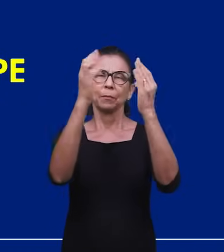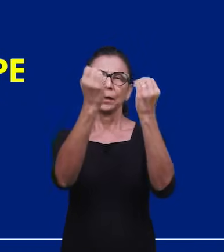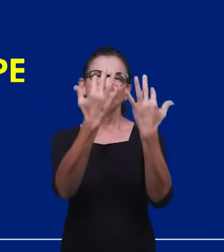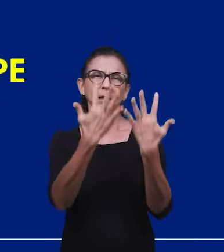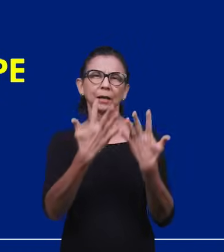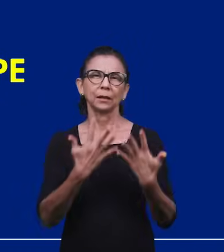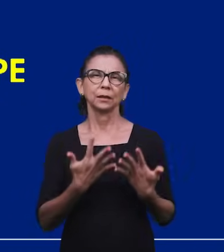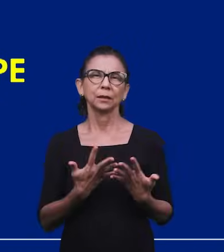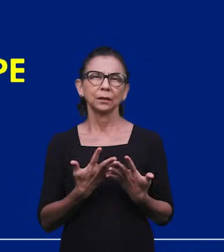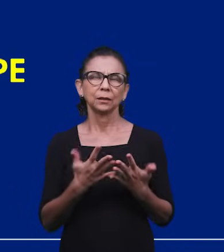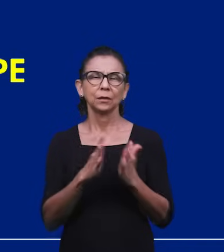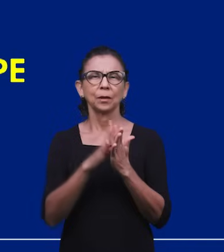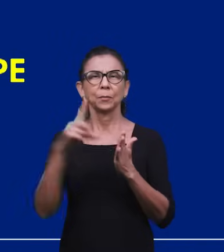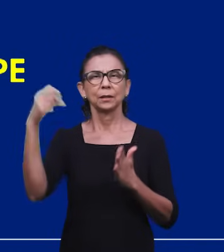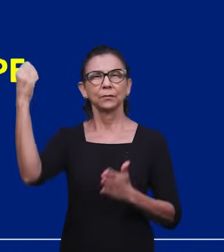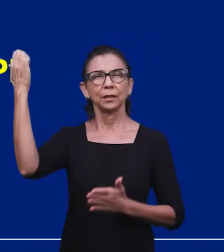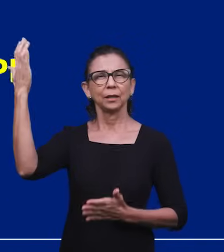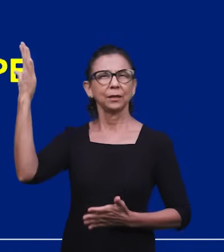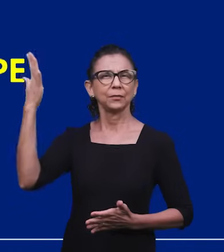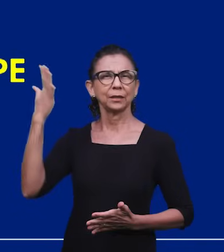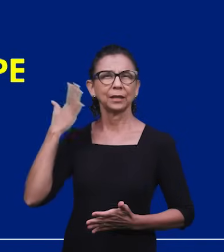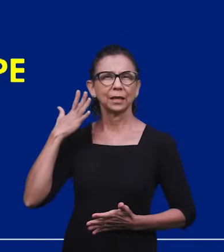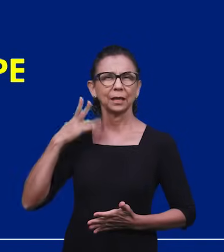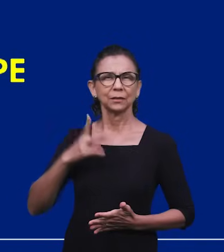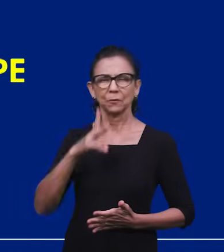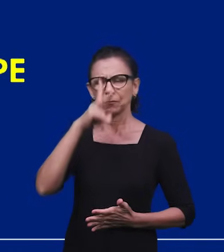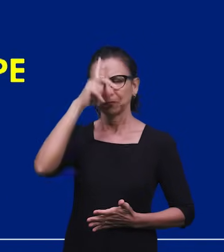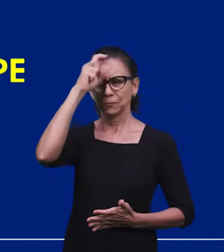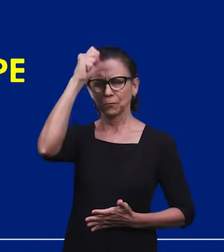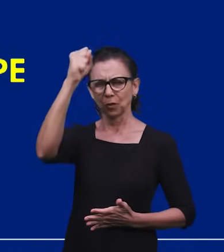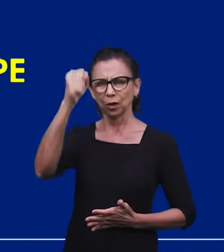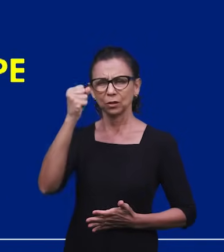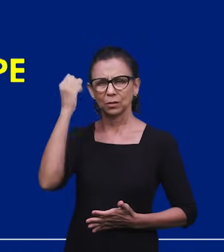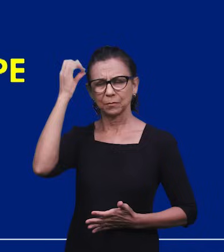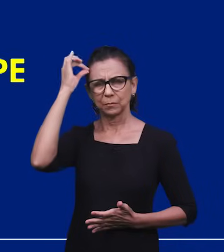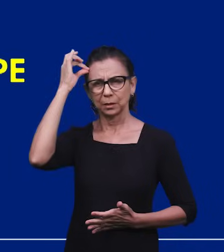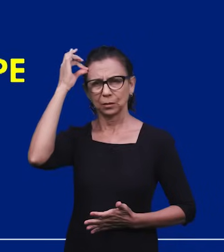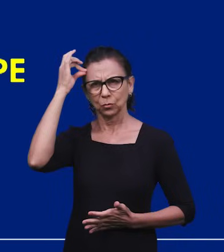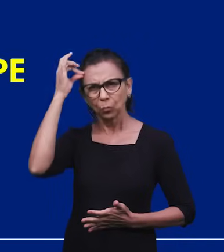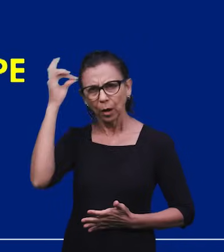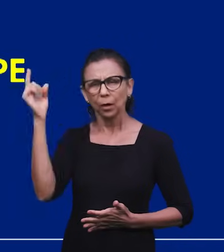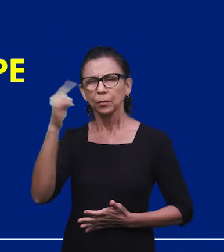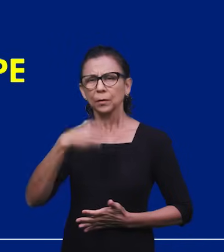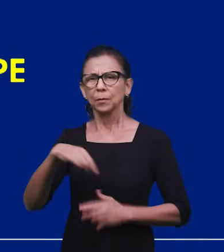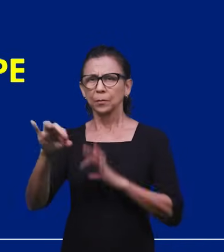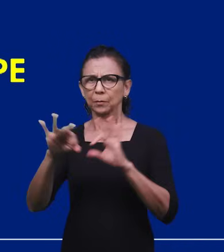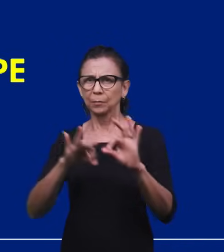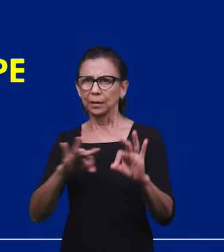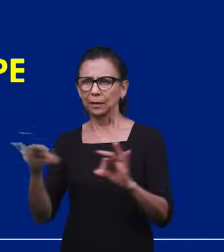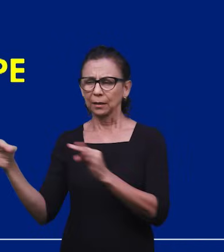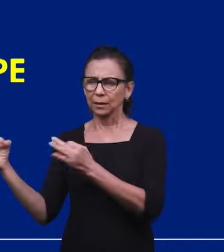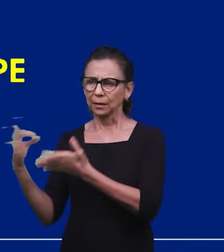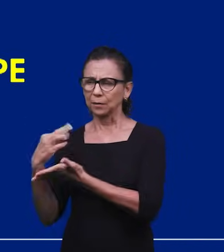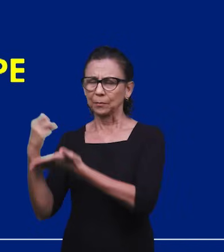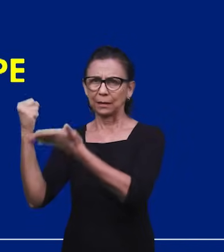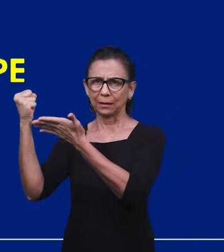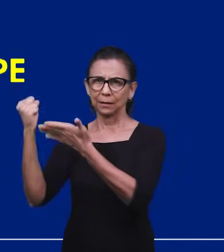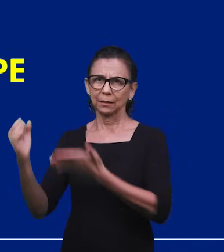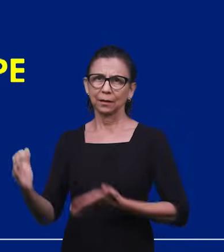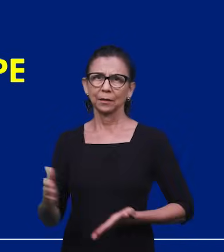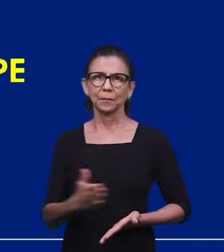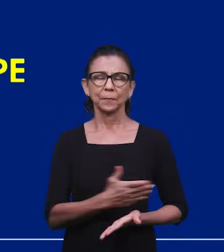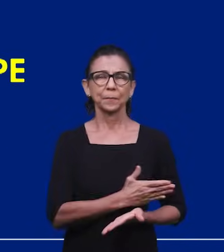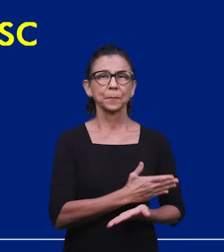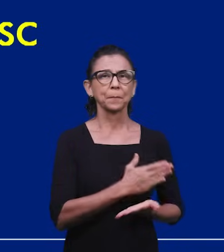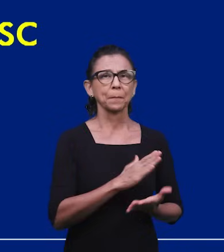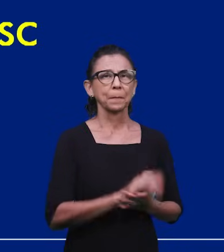nossos corações com a palavra revelada e nos fortalece com relação ao preparo para o arrebatamento. Uma outra